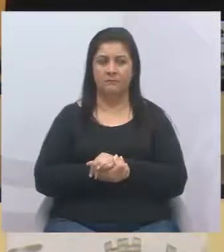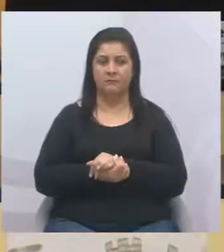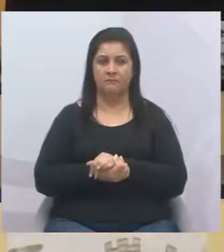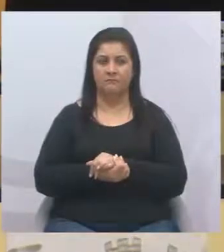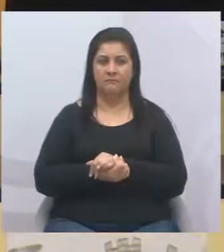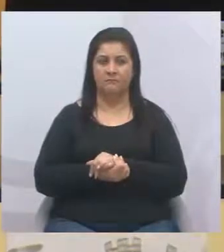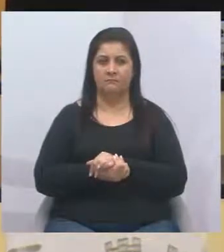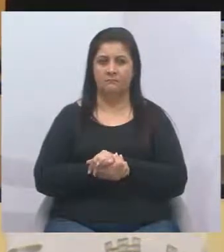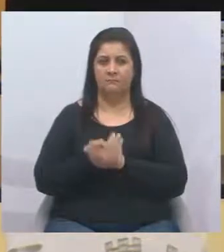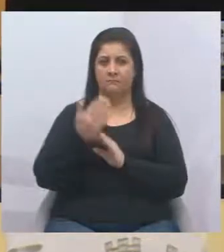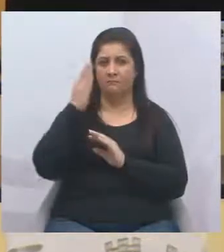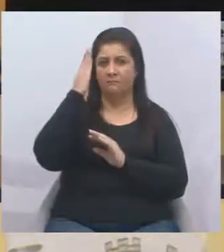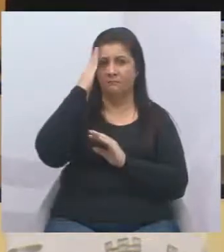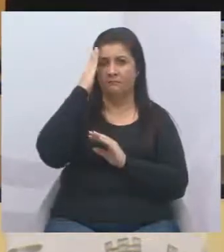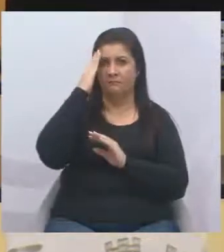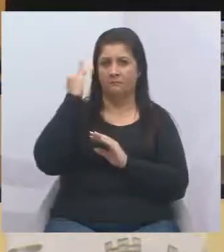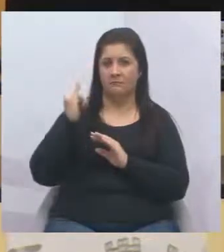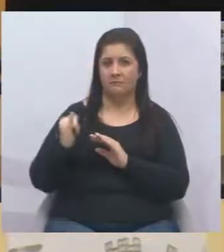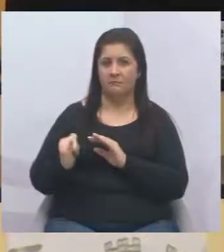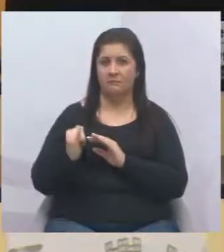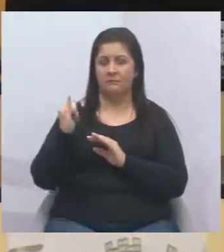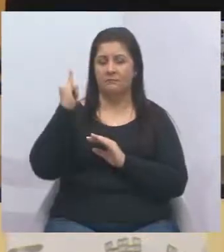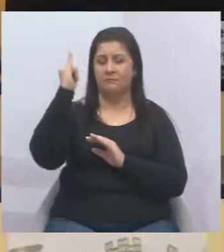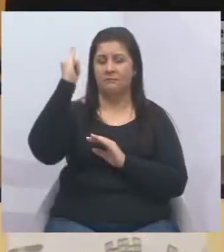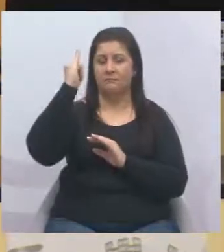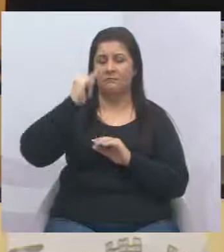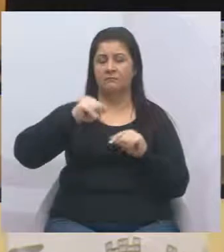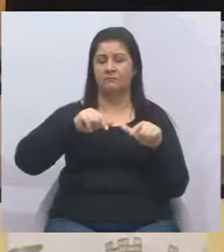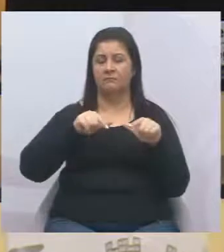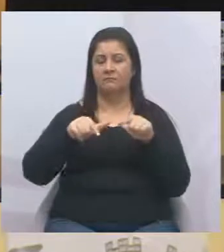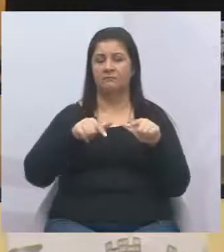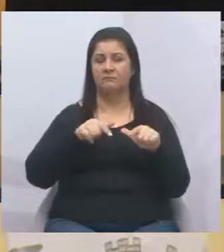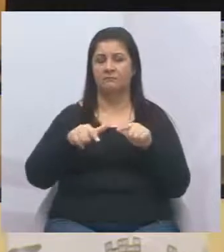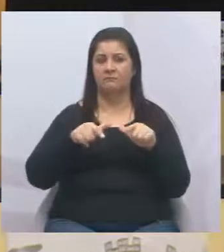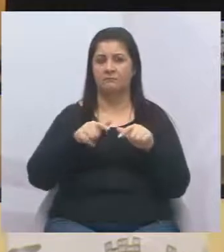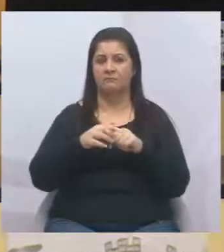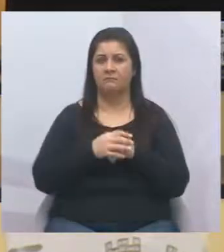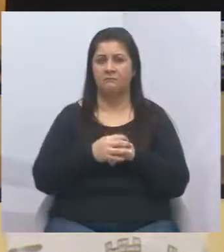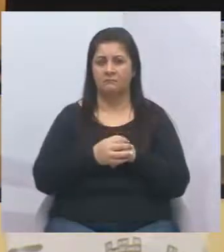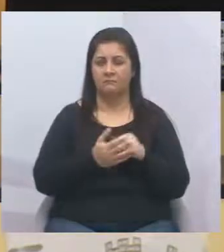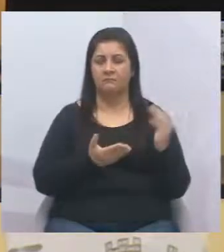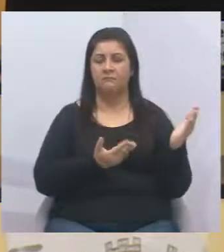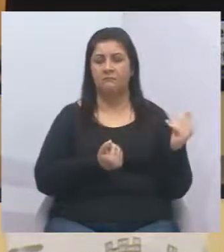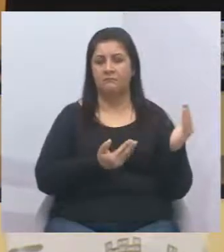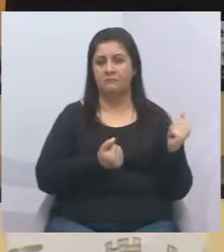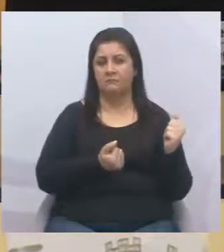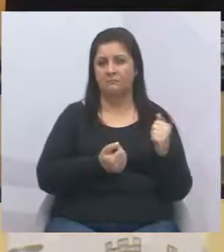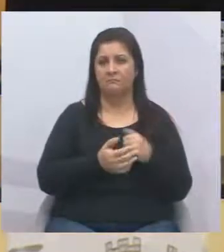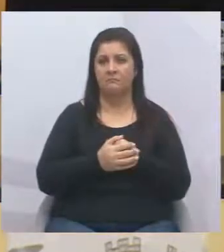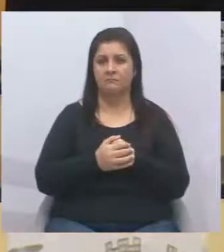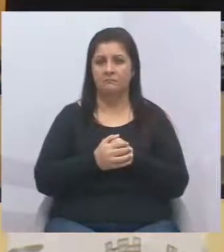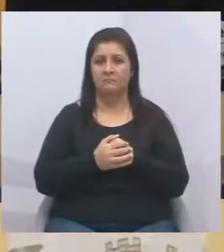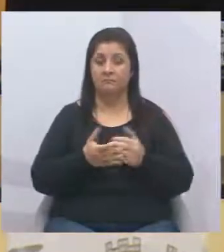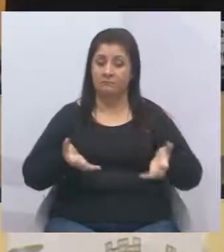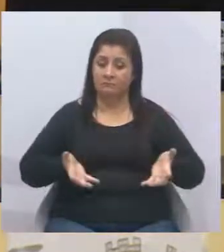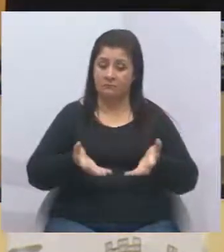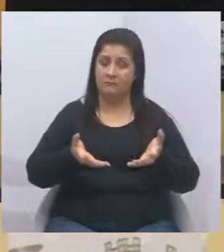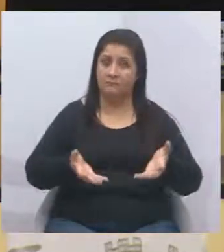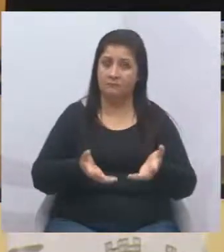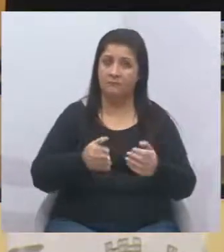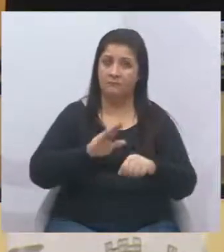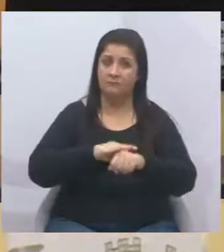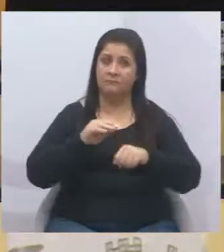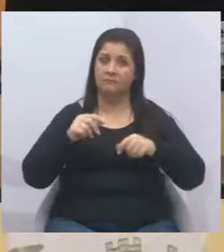Considerando a importância da atividade profissional na vida desses jovens trabalhadores como forma de incentivo, geração de